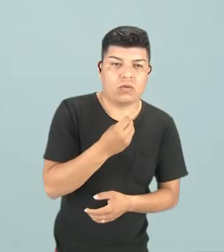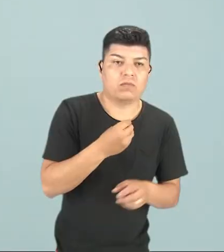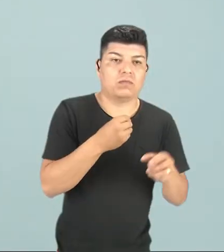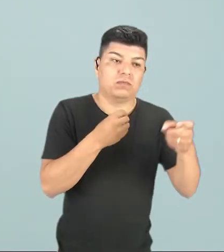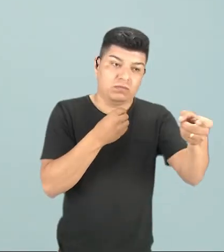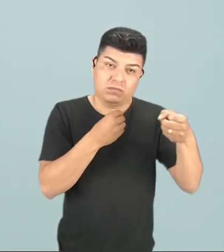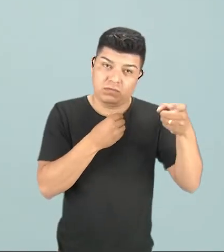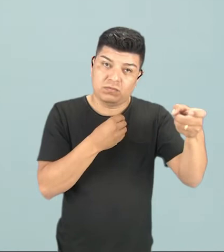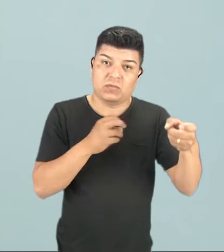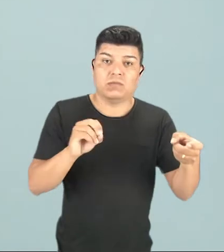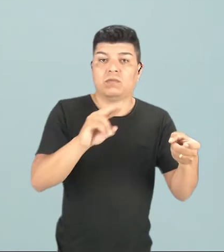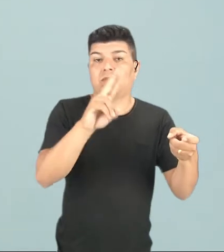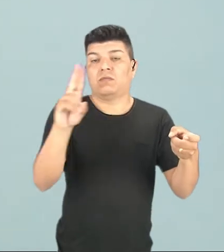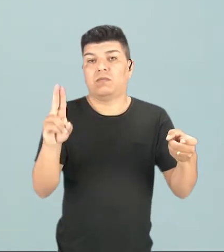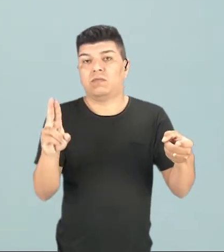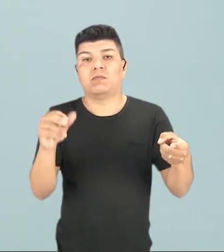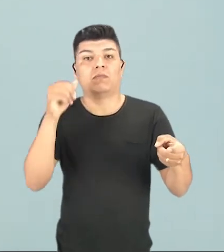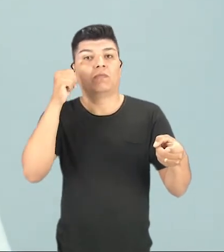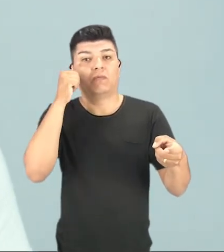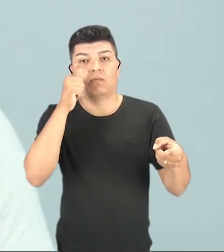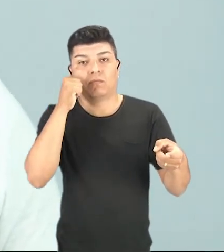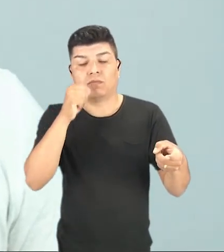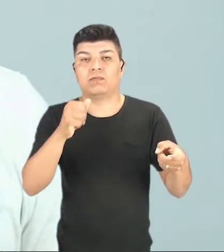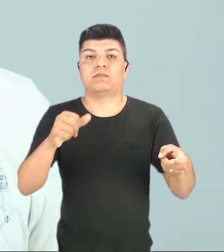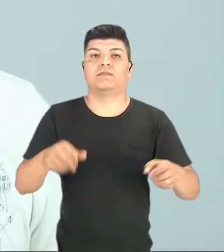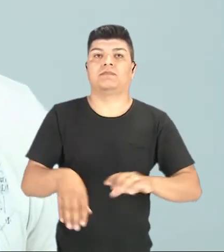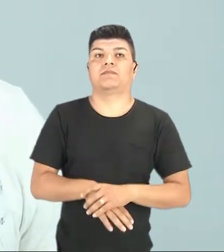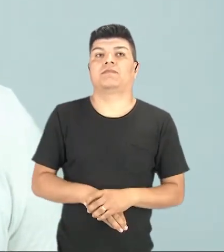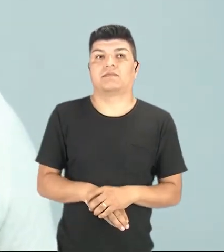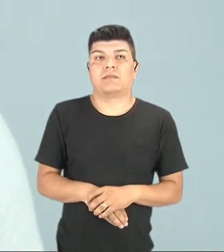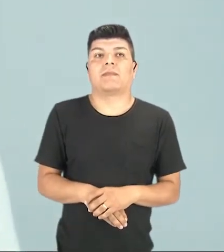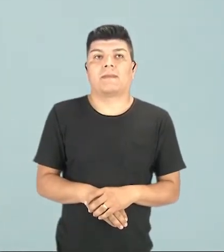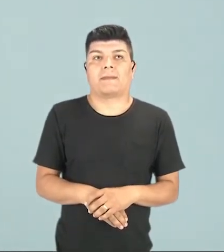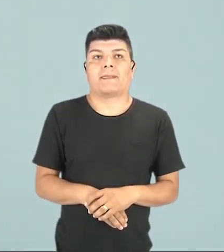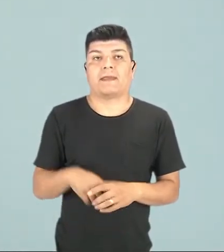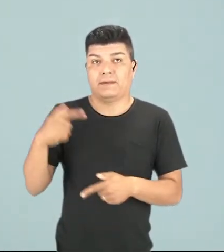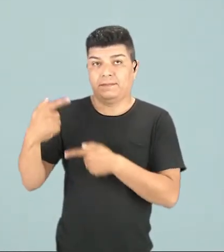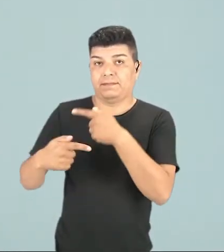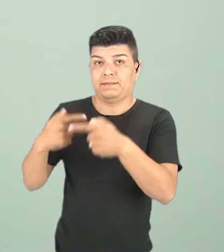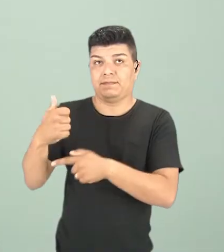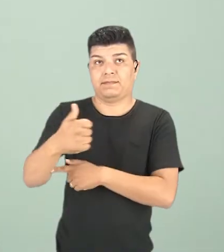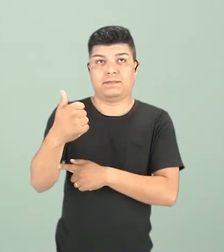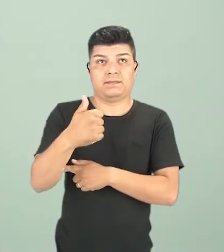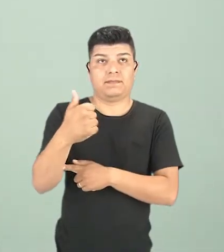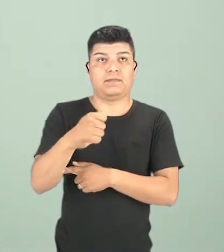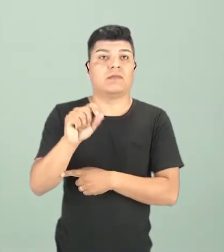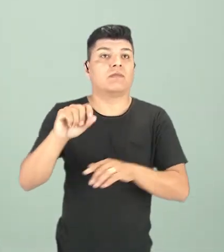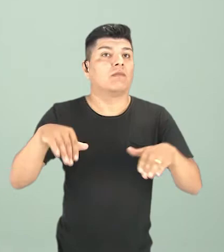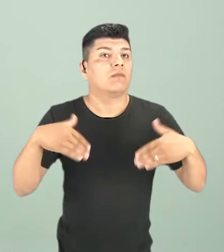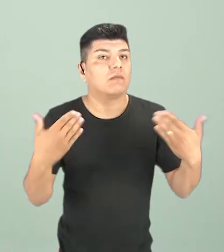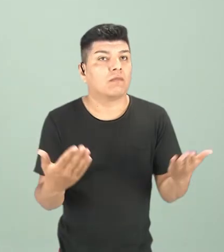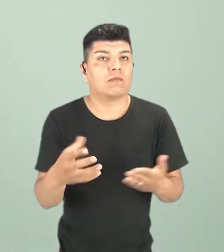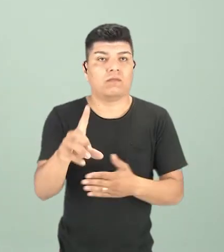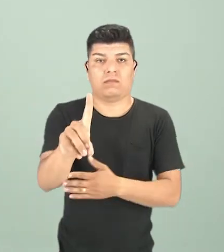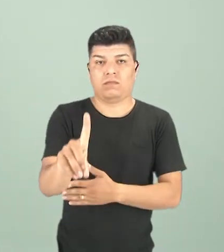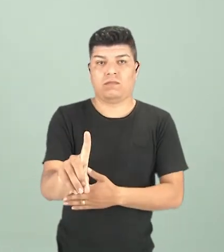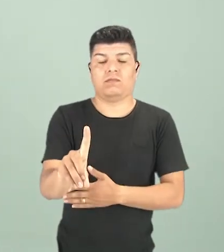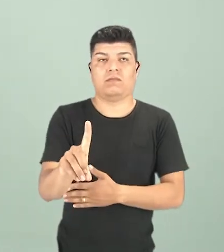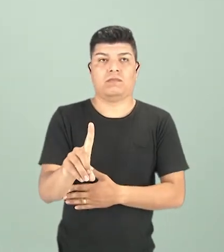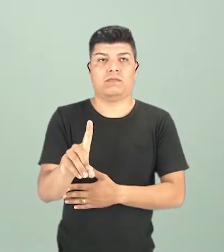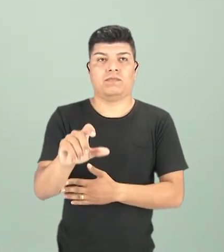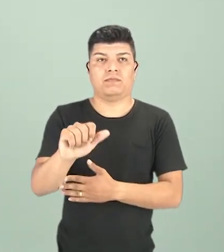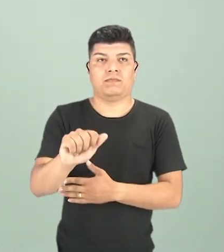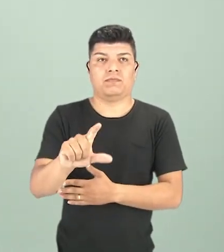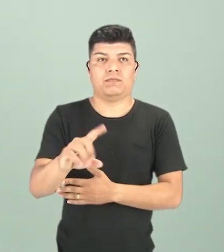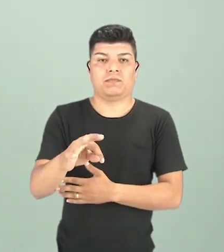ser XX ou XY, tudo bem? Então vamos à primeira herança ligada ao sexo, é o daltonismo, né? Então a pessoa